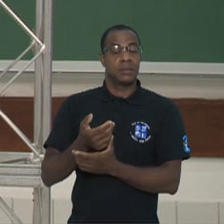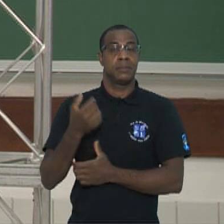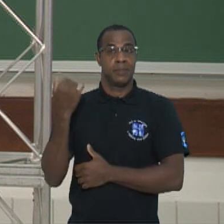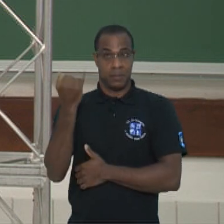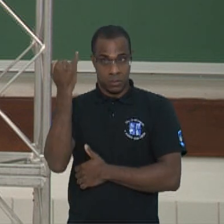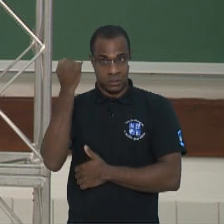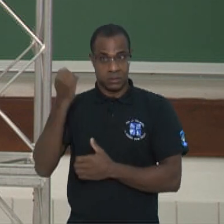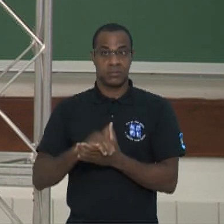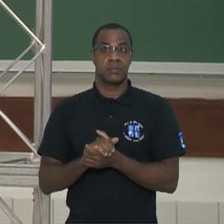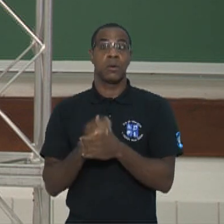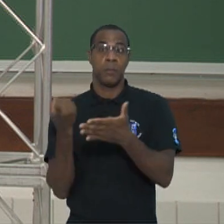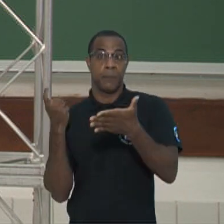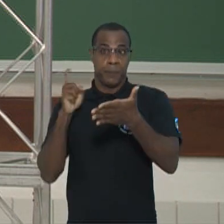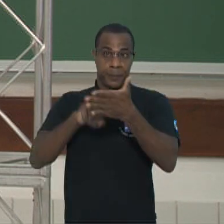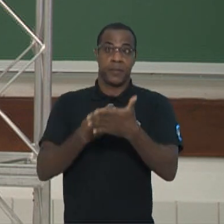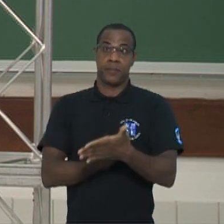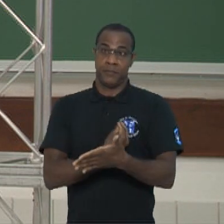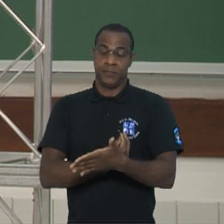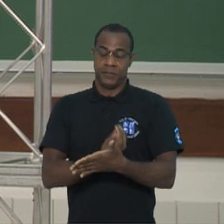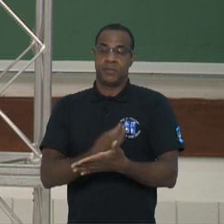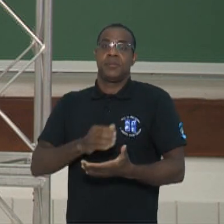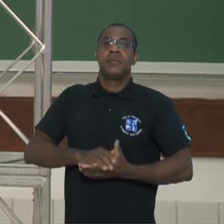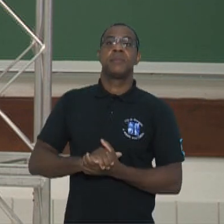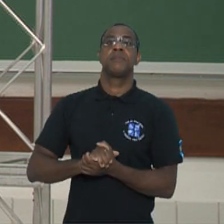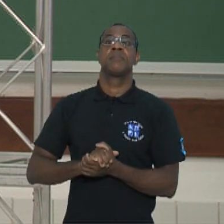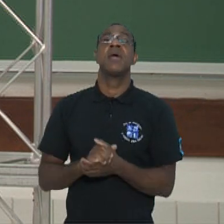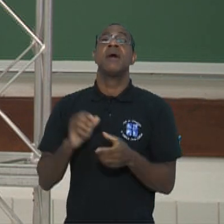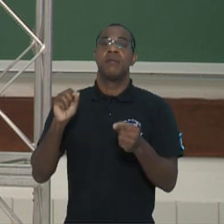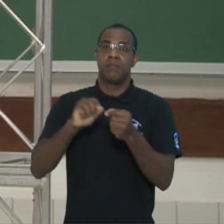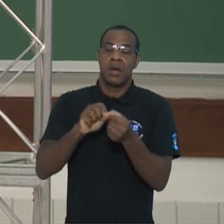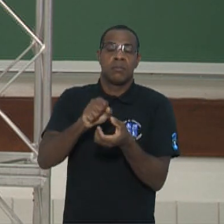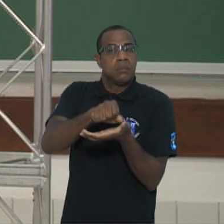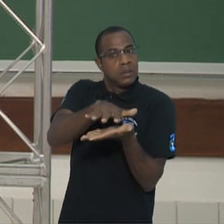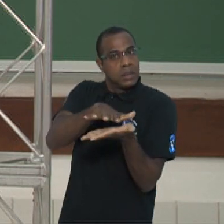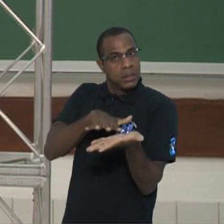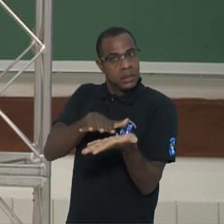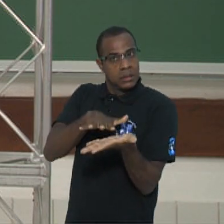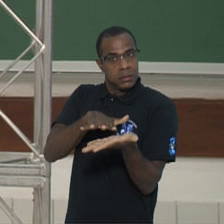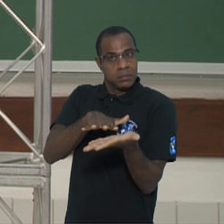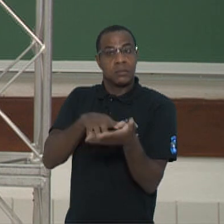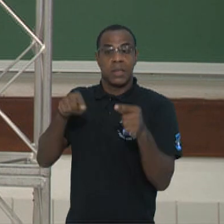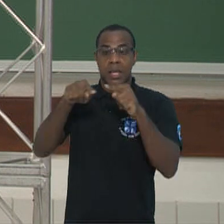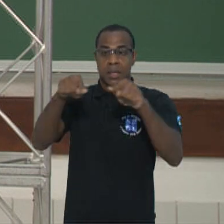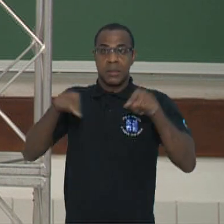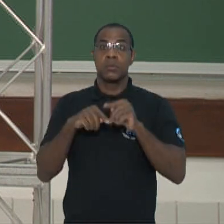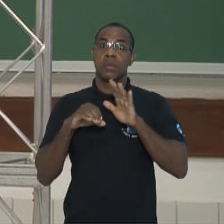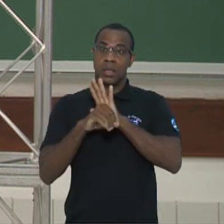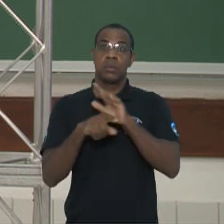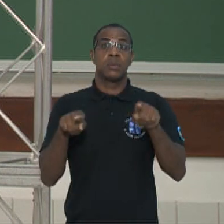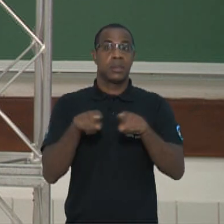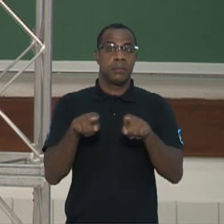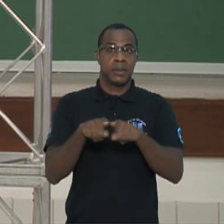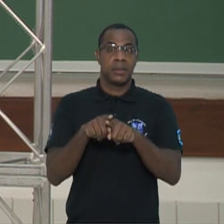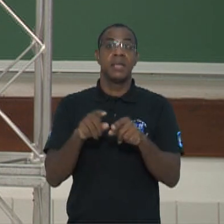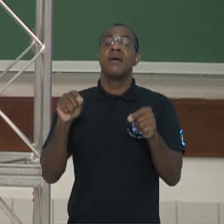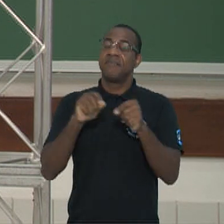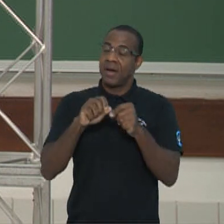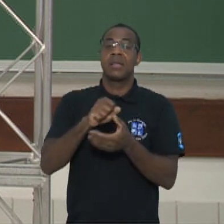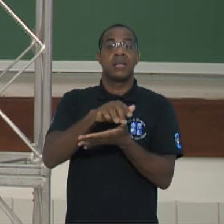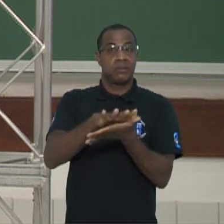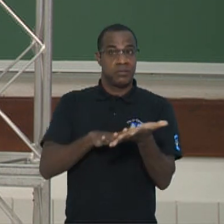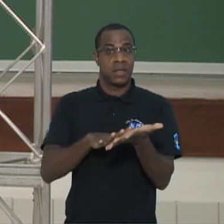Então não deixem de fazer. Realizem também os exercícios do aplicativo no Classroom, tá? Façam lá os